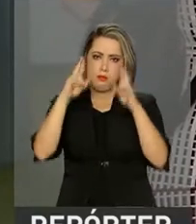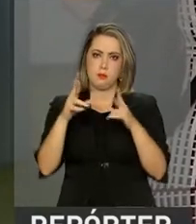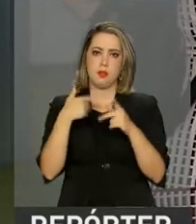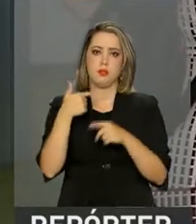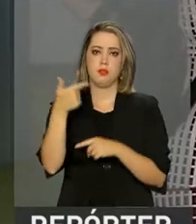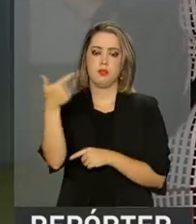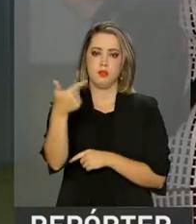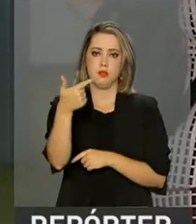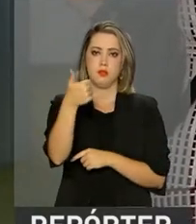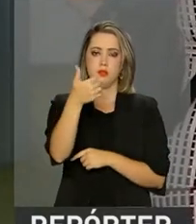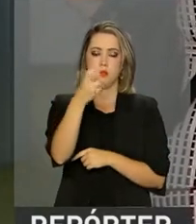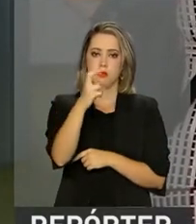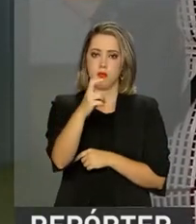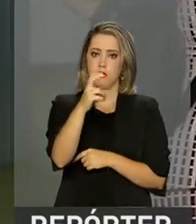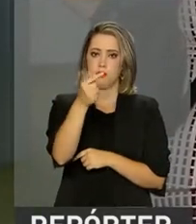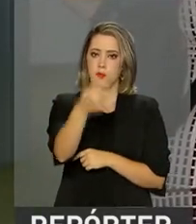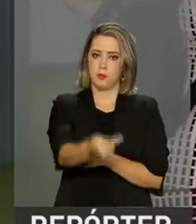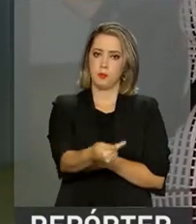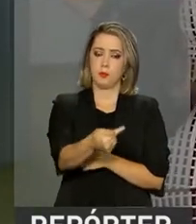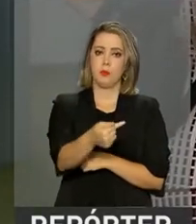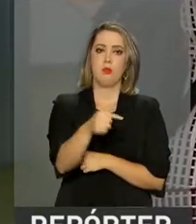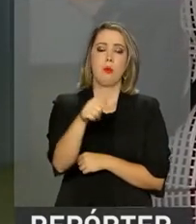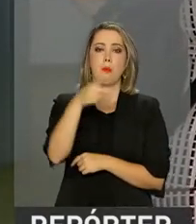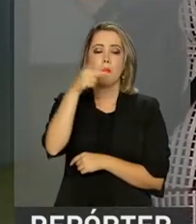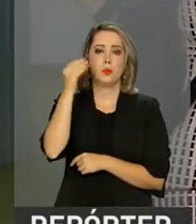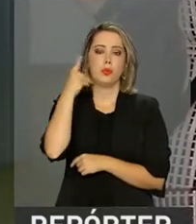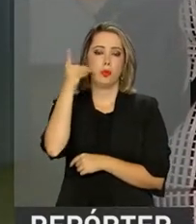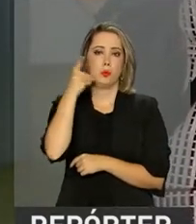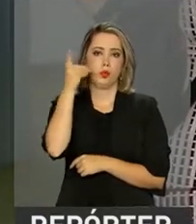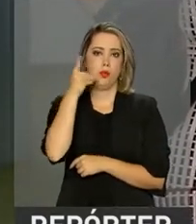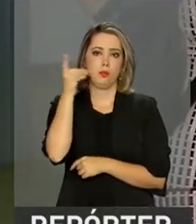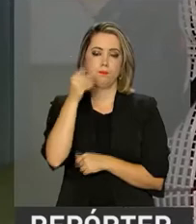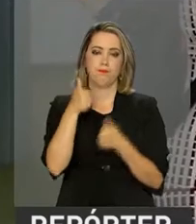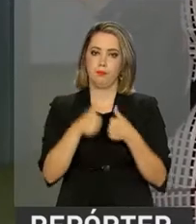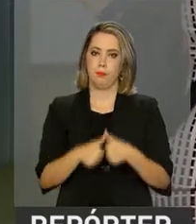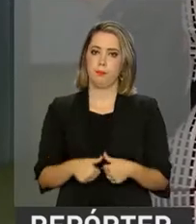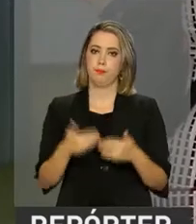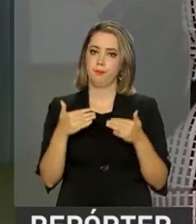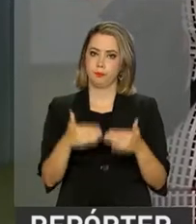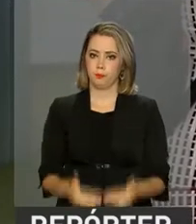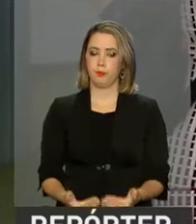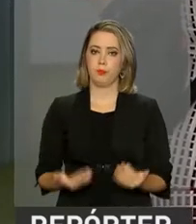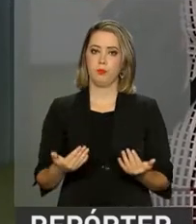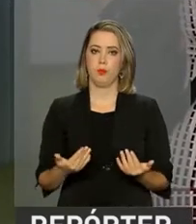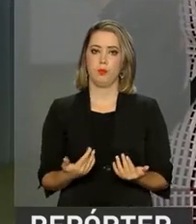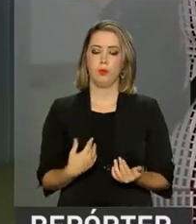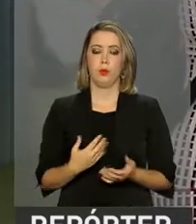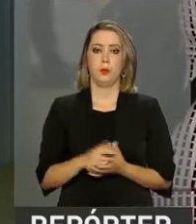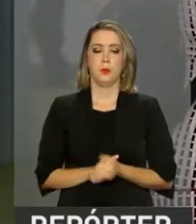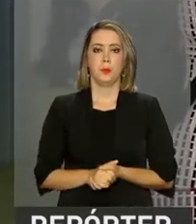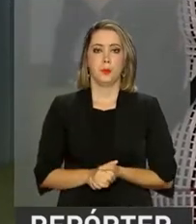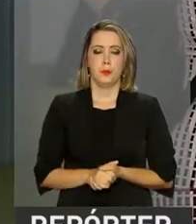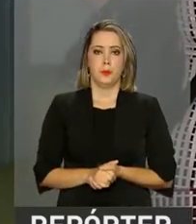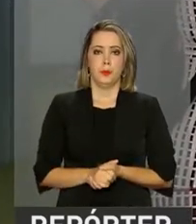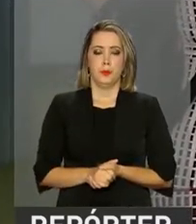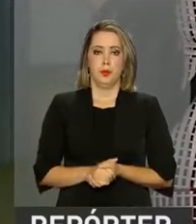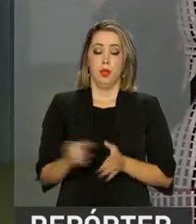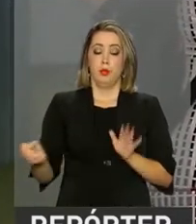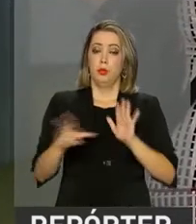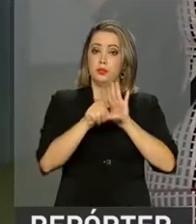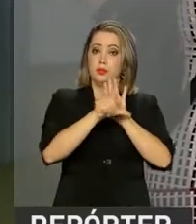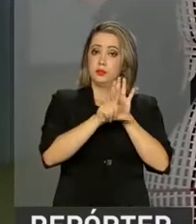de 257 parlamentares. Em relação ao projeto, ele flexibiliza